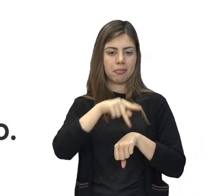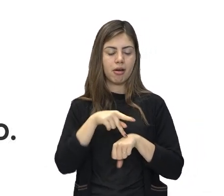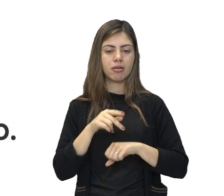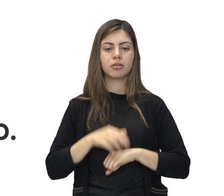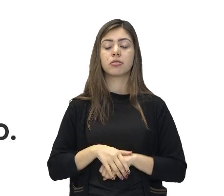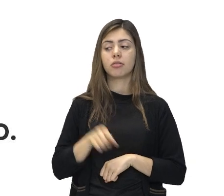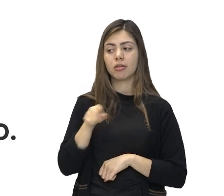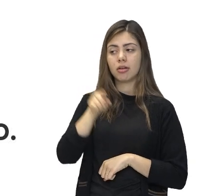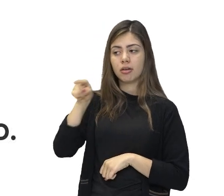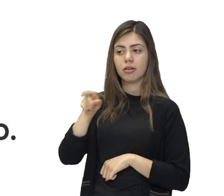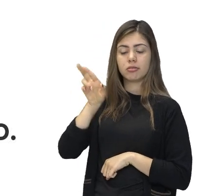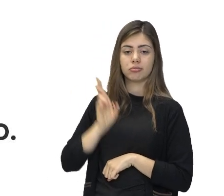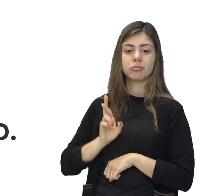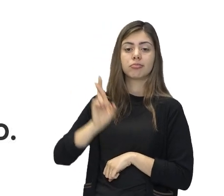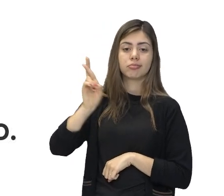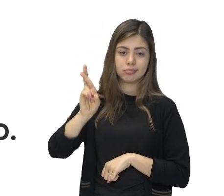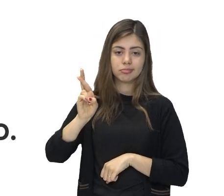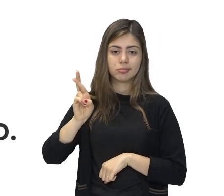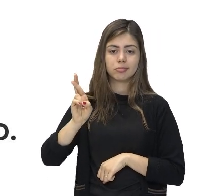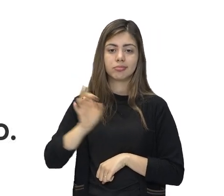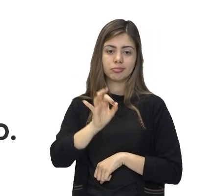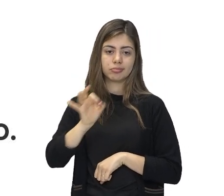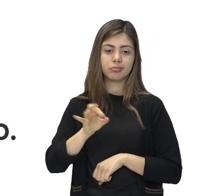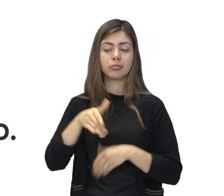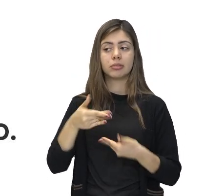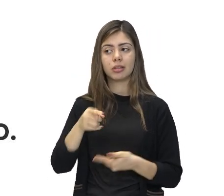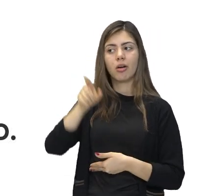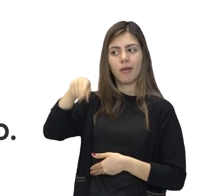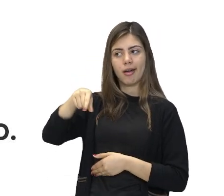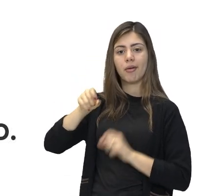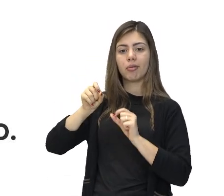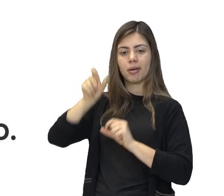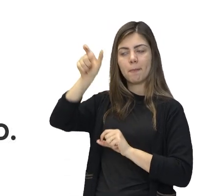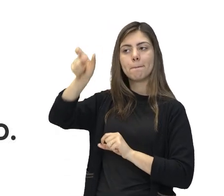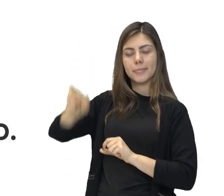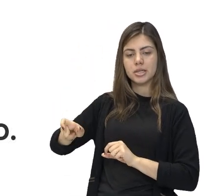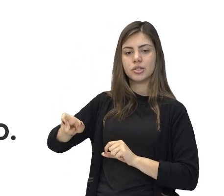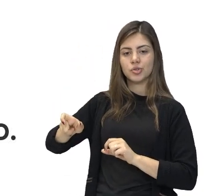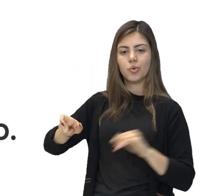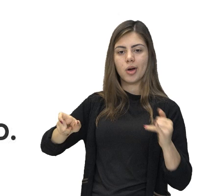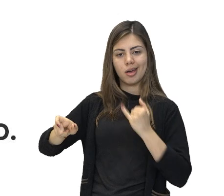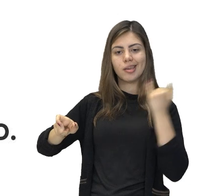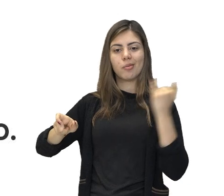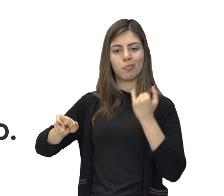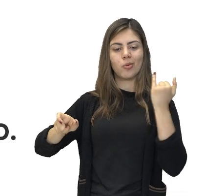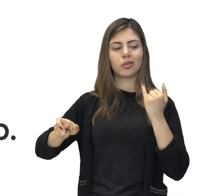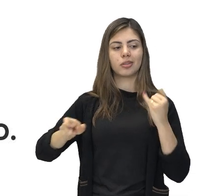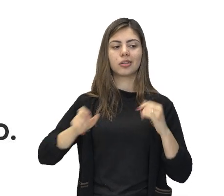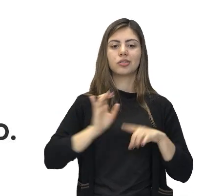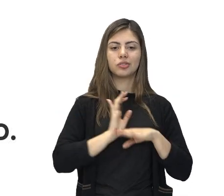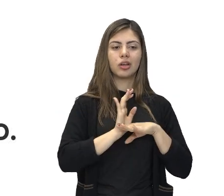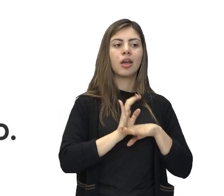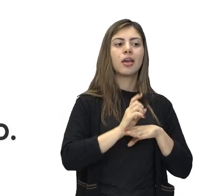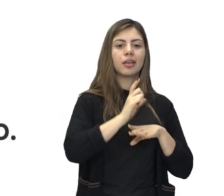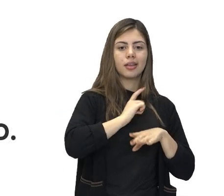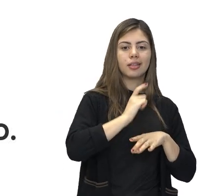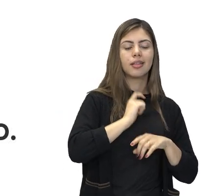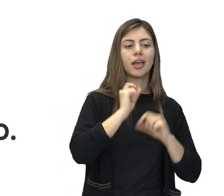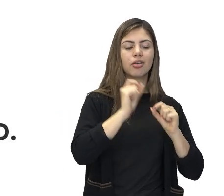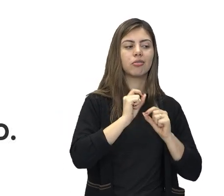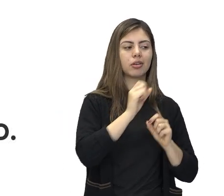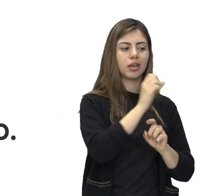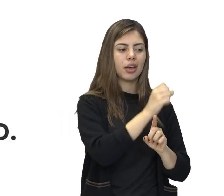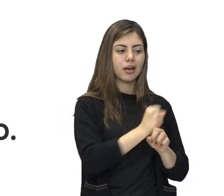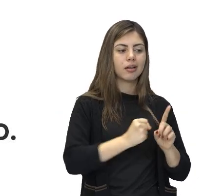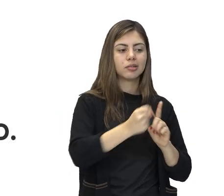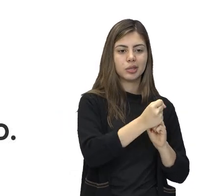ali responsáveis, não é? Por isso. Então, eles são pessoas que são relevantes na vida da sociedade e nós podemos entrevistá-los.